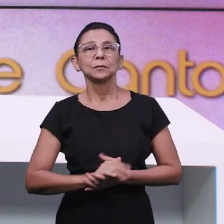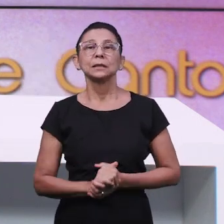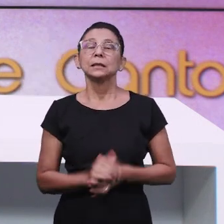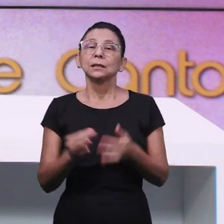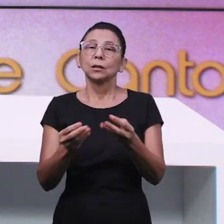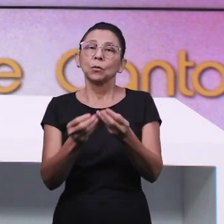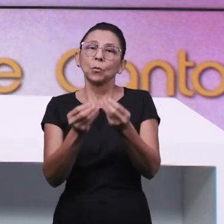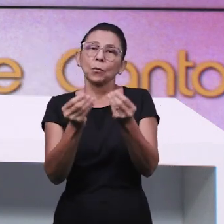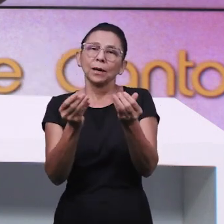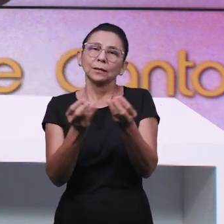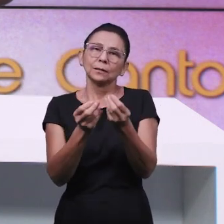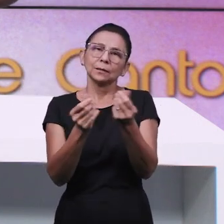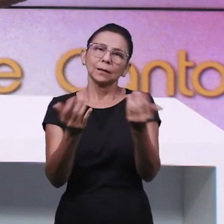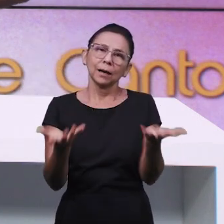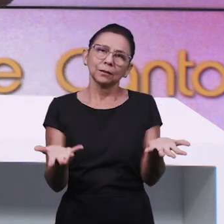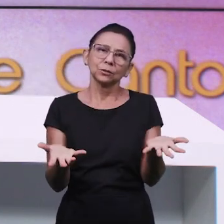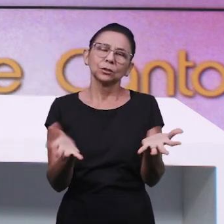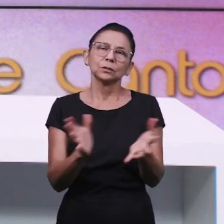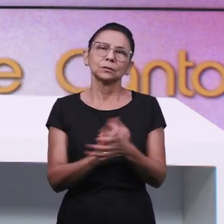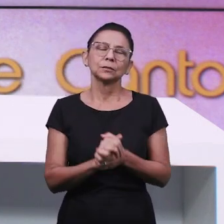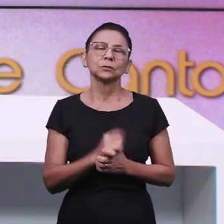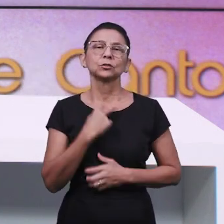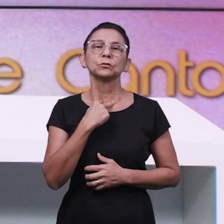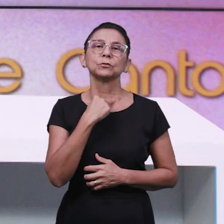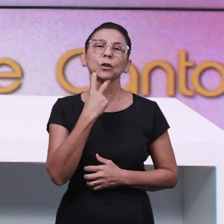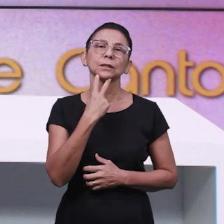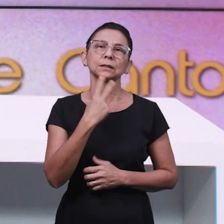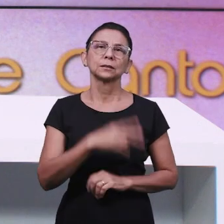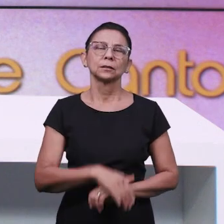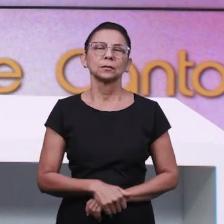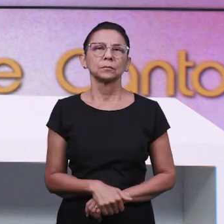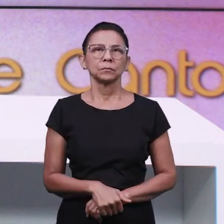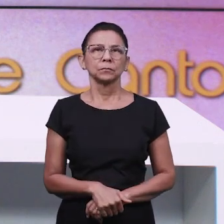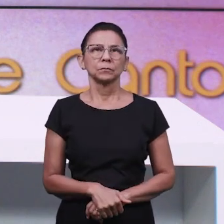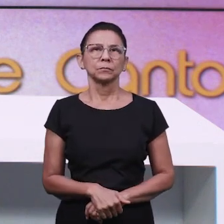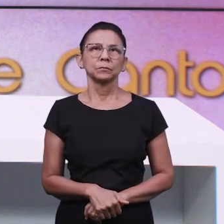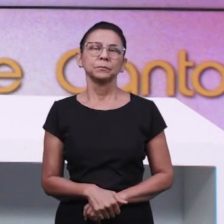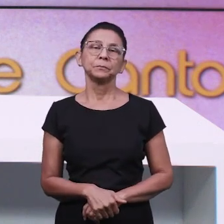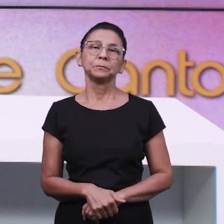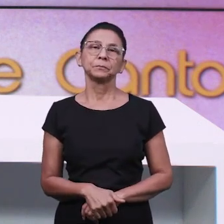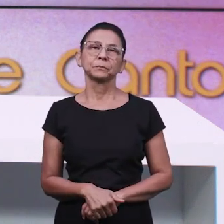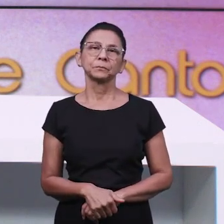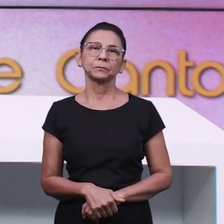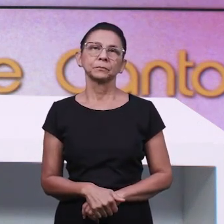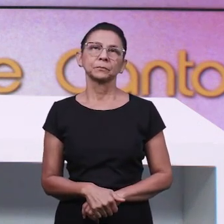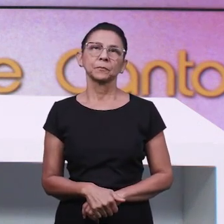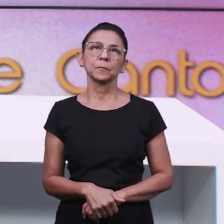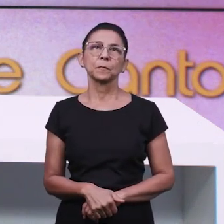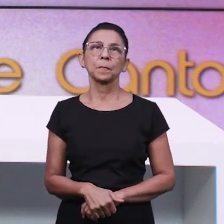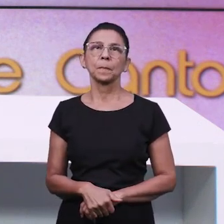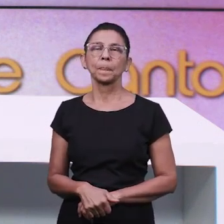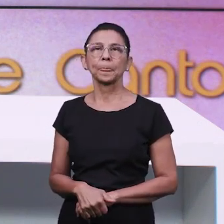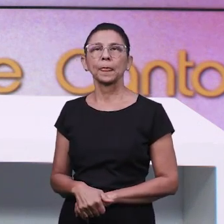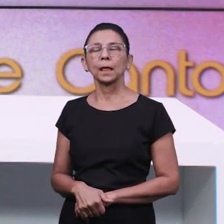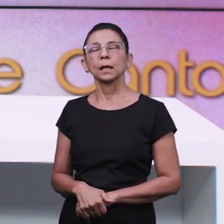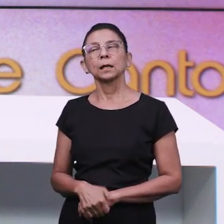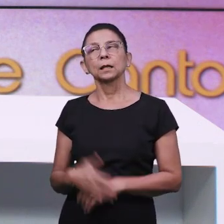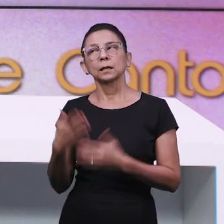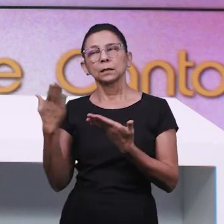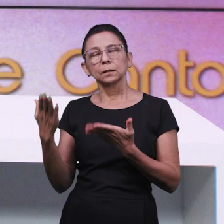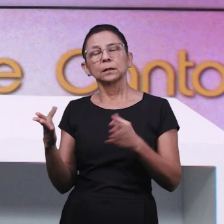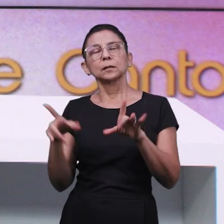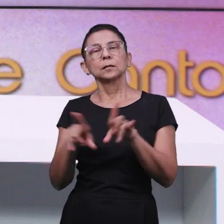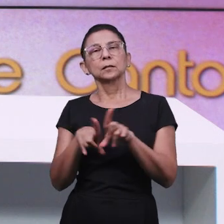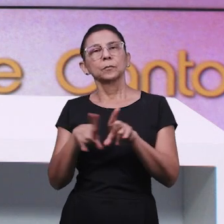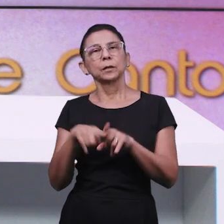para que eu tenha qualidade sonora da nossa voz. Além disso, aqui, nesse momento da ressonância,